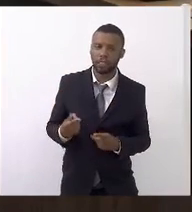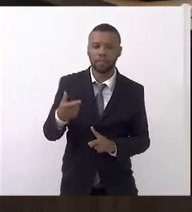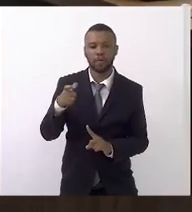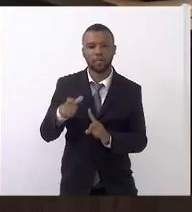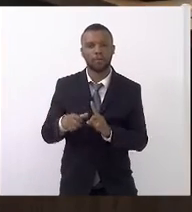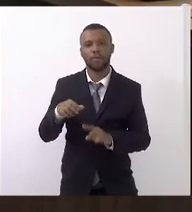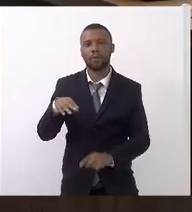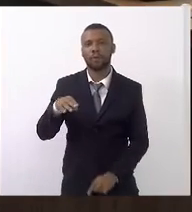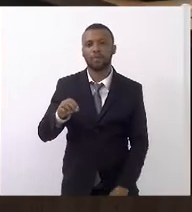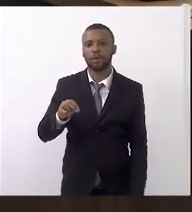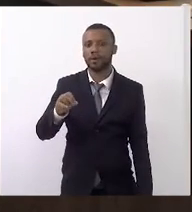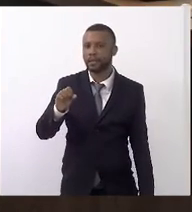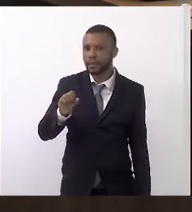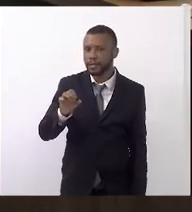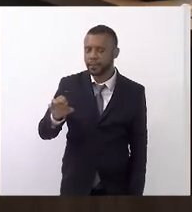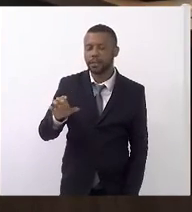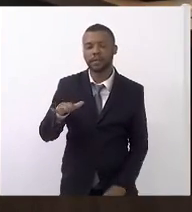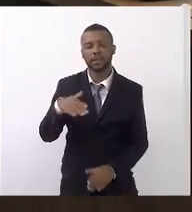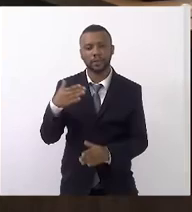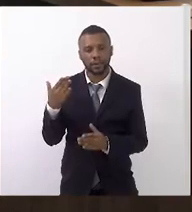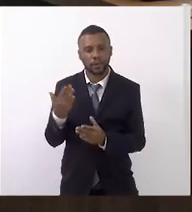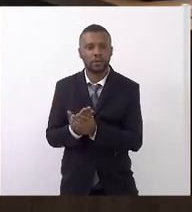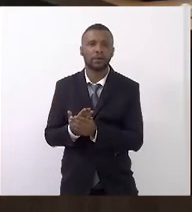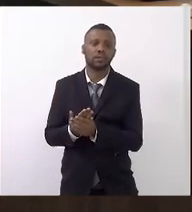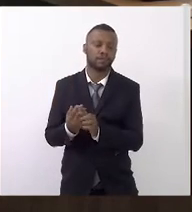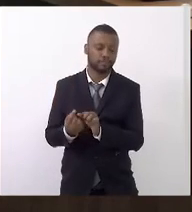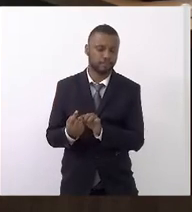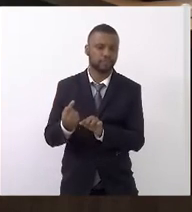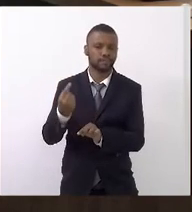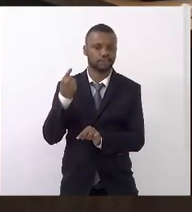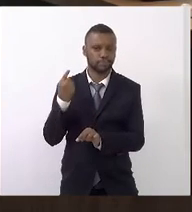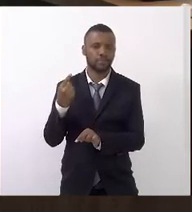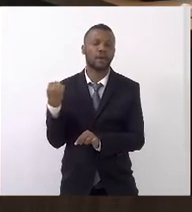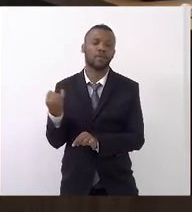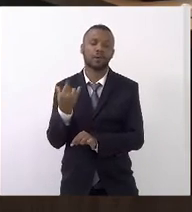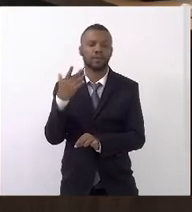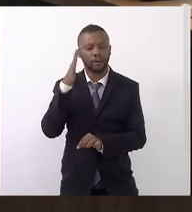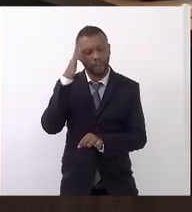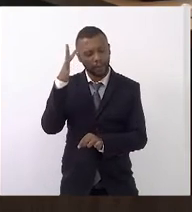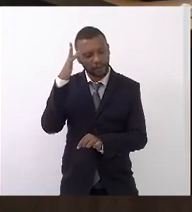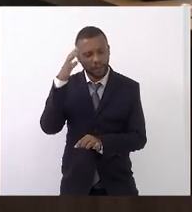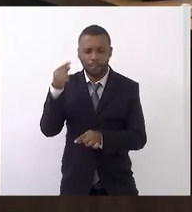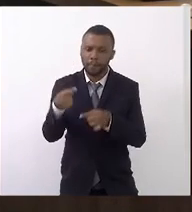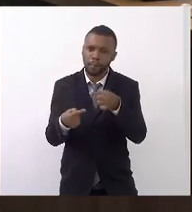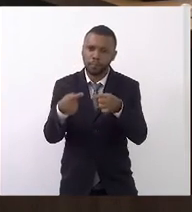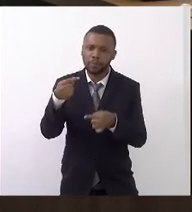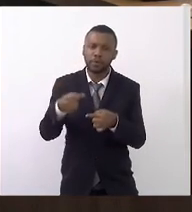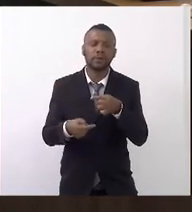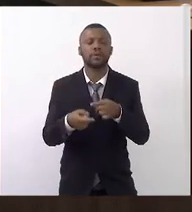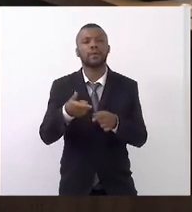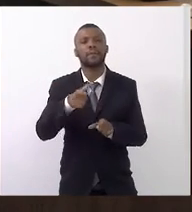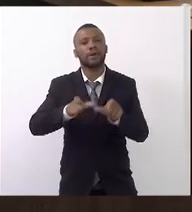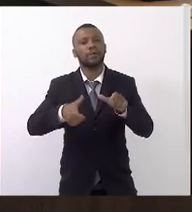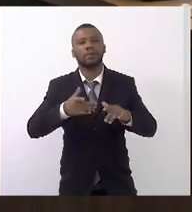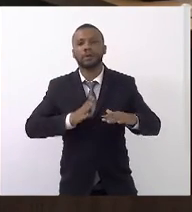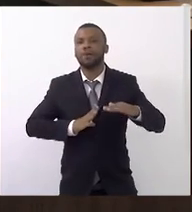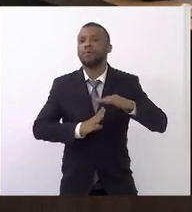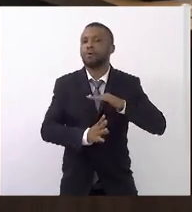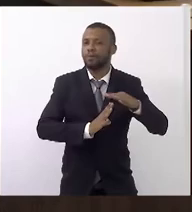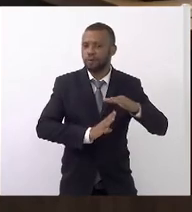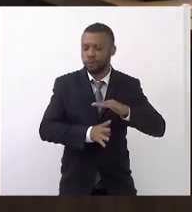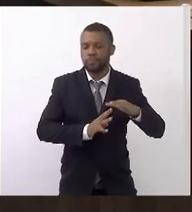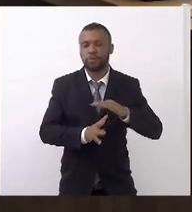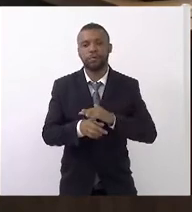naquele processo. Como é importante a gente pensar em política para os refugiados. Então, o nosso parecer é favorável nos